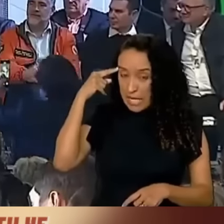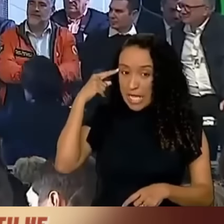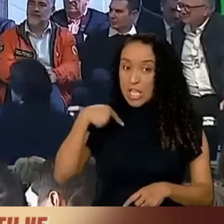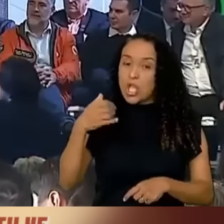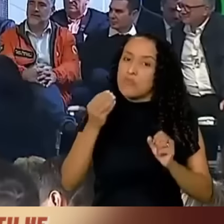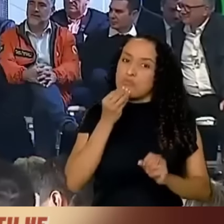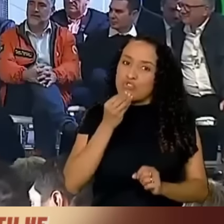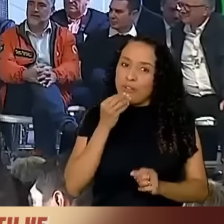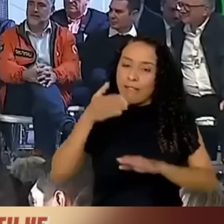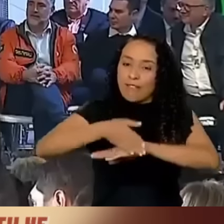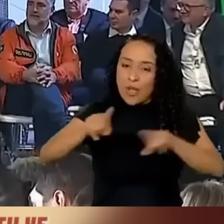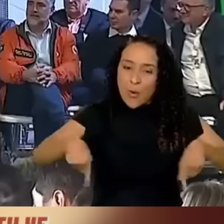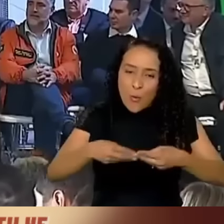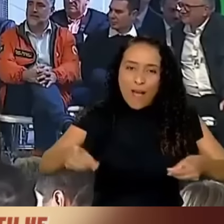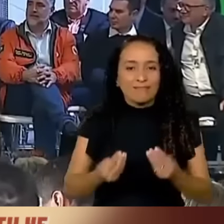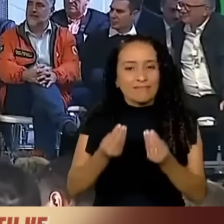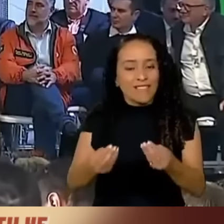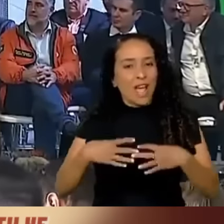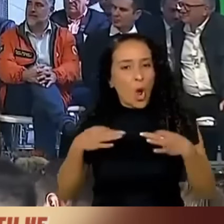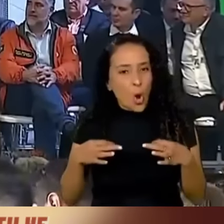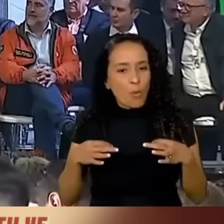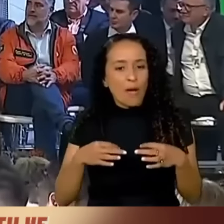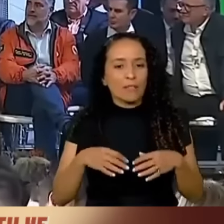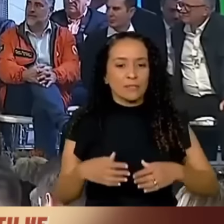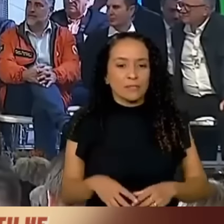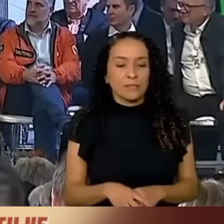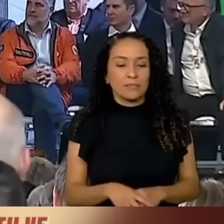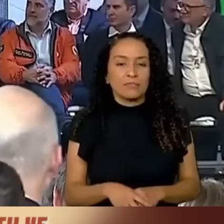eu ia poder entrar no quarto e entregar a roupa, ela veio.